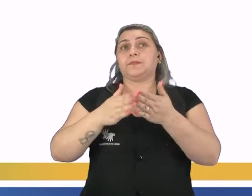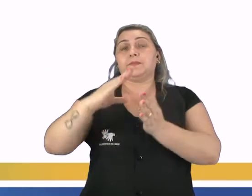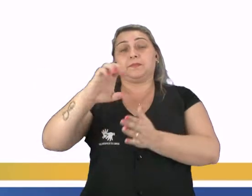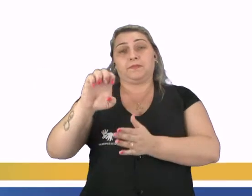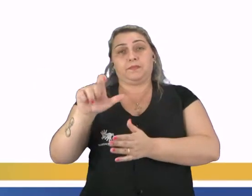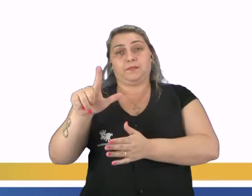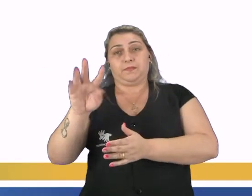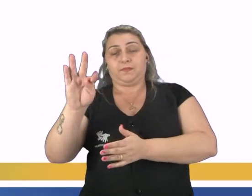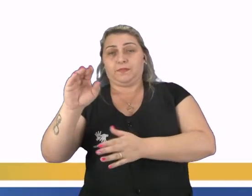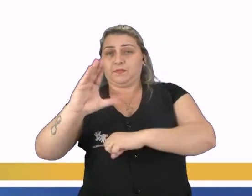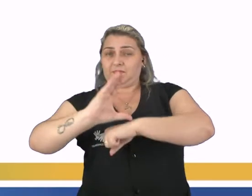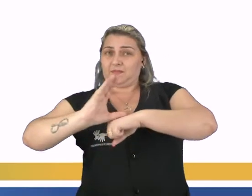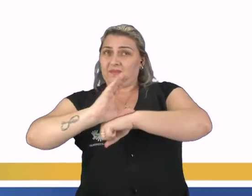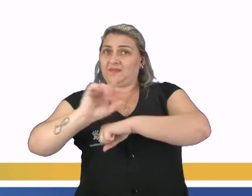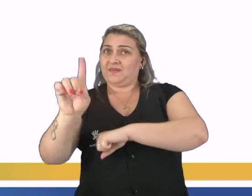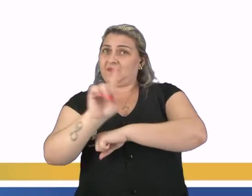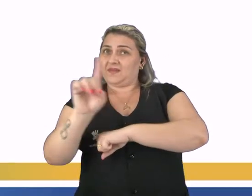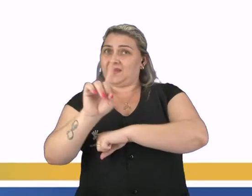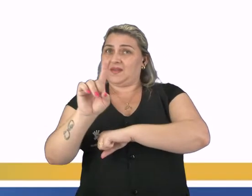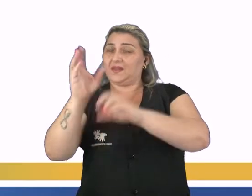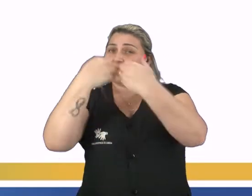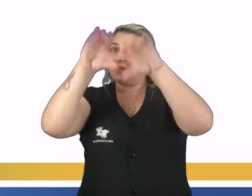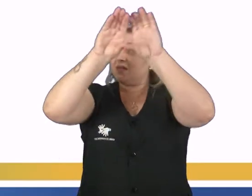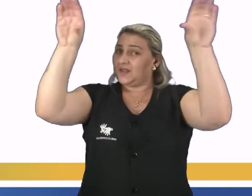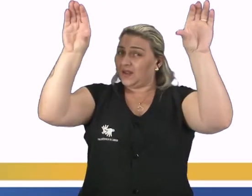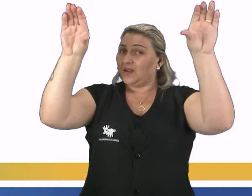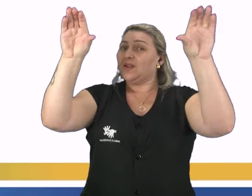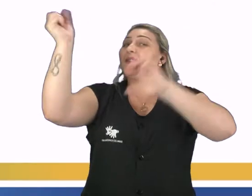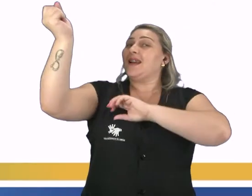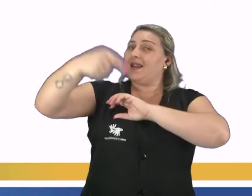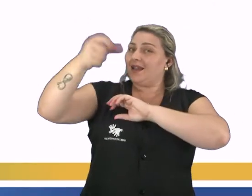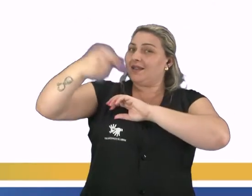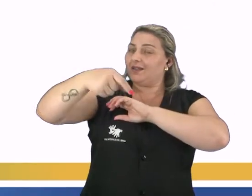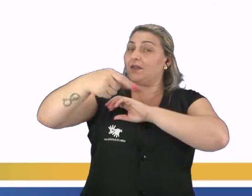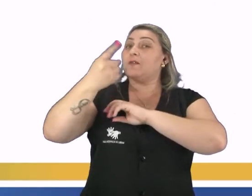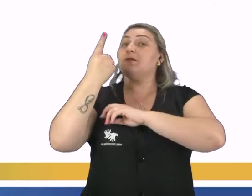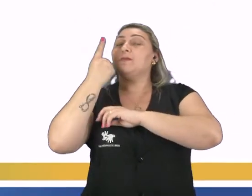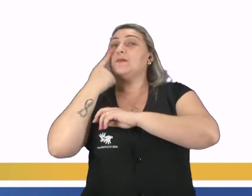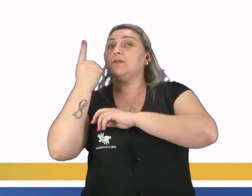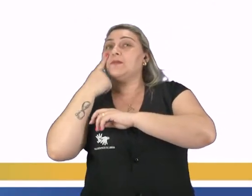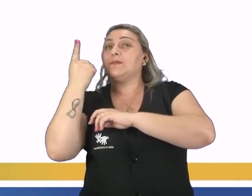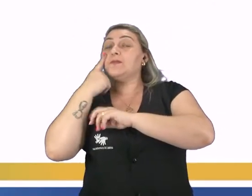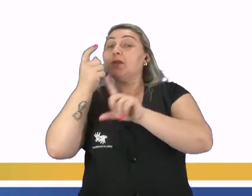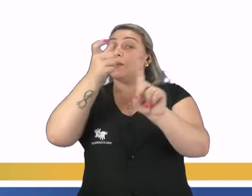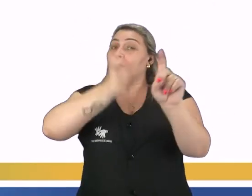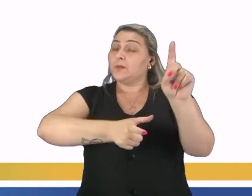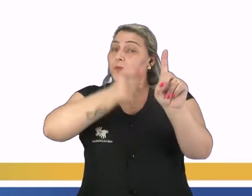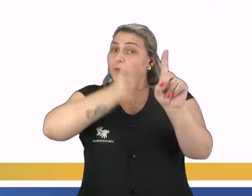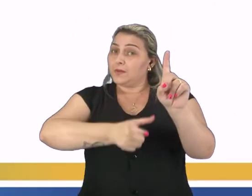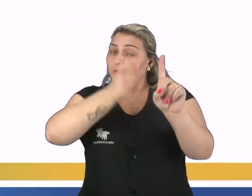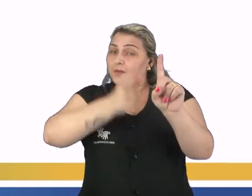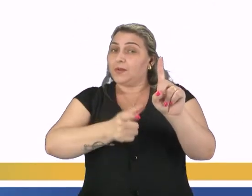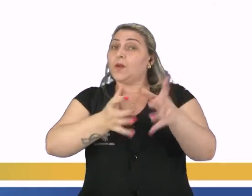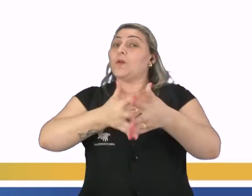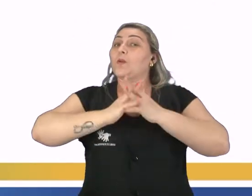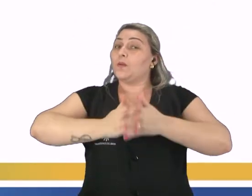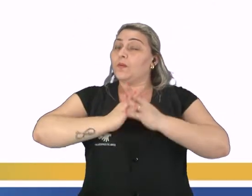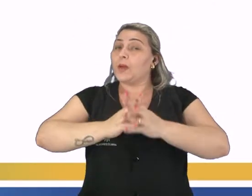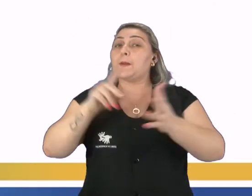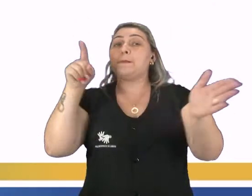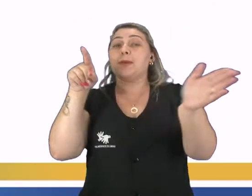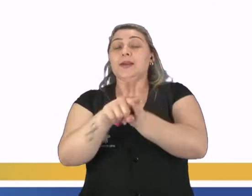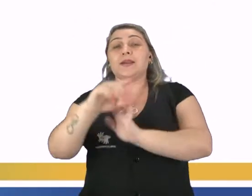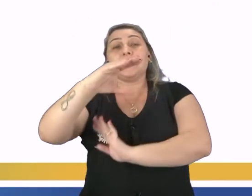cinza, né? Não, até que o céu está azul. Gente, observem que o personagem pergunta,